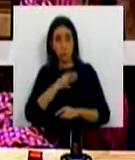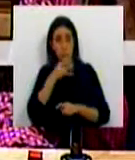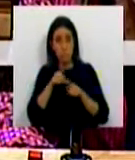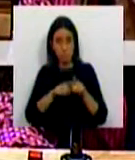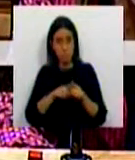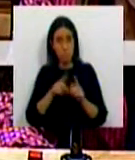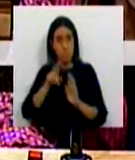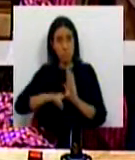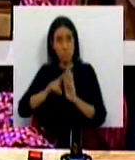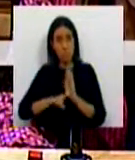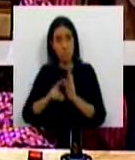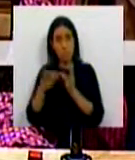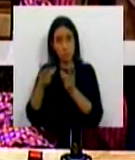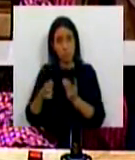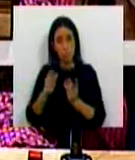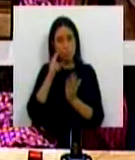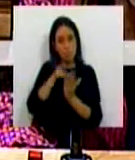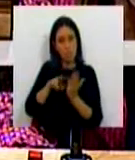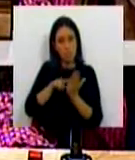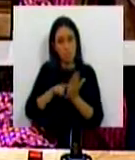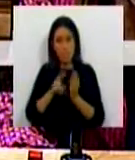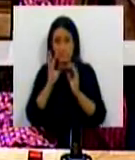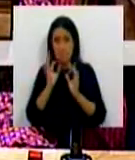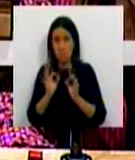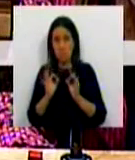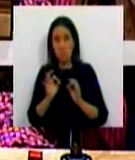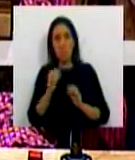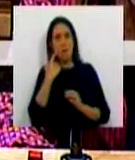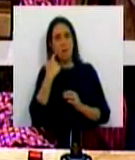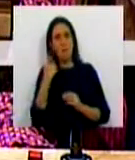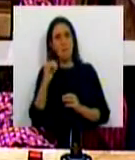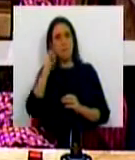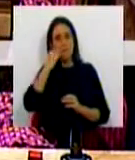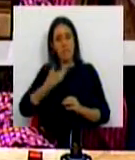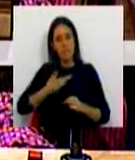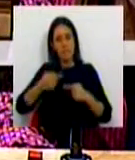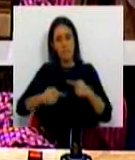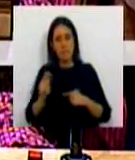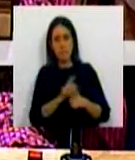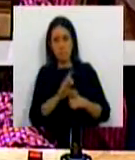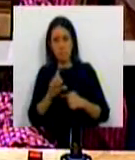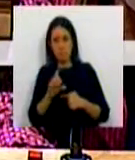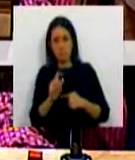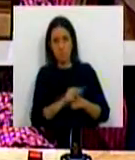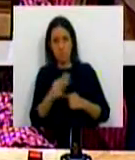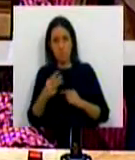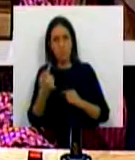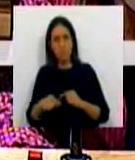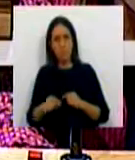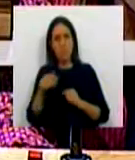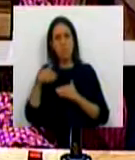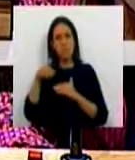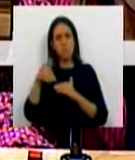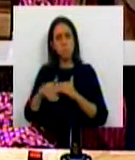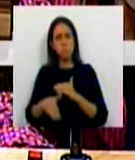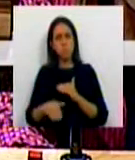Orçamento de Estado, com atenção, certamente repararam que os déficits trimestrais têm um perfil sazonal de redução ao longo do ano.